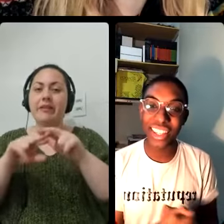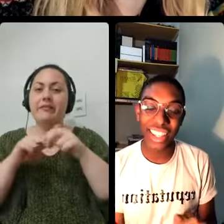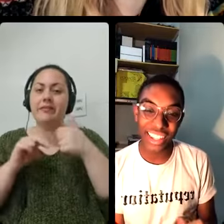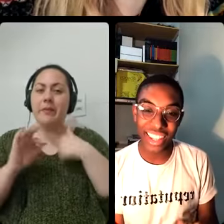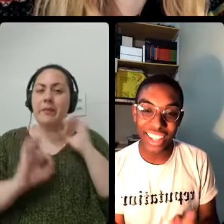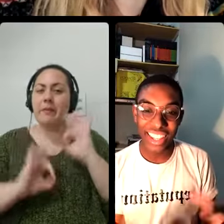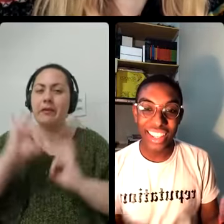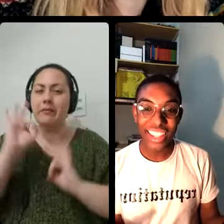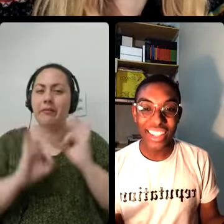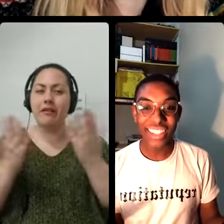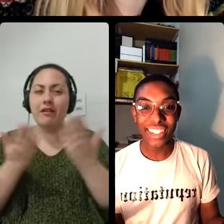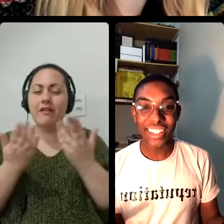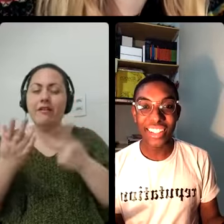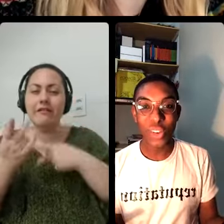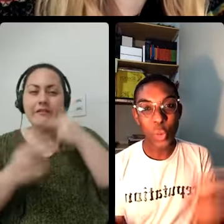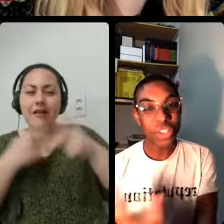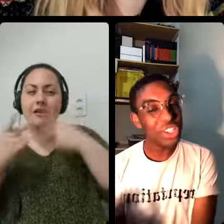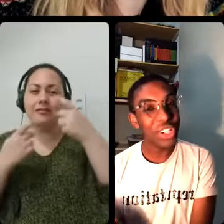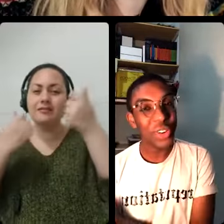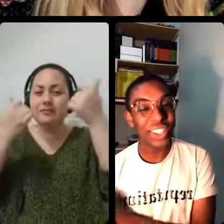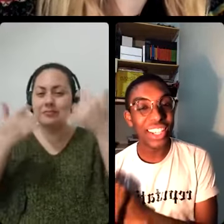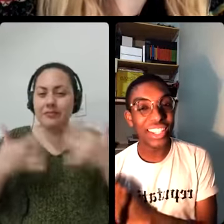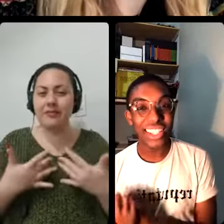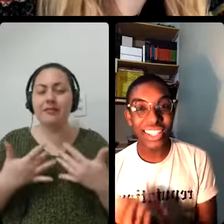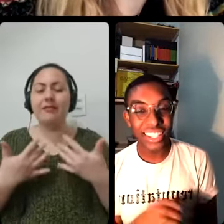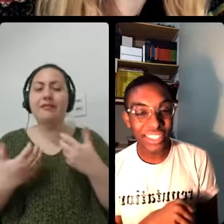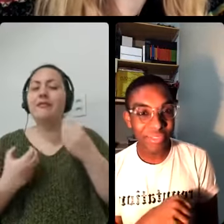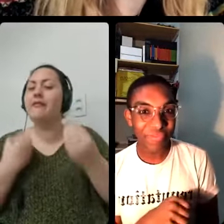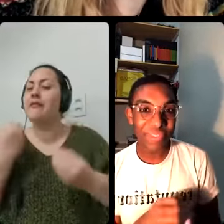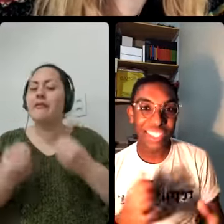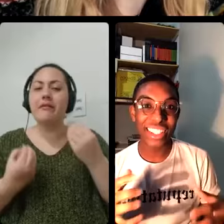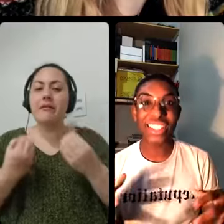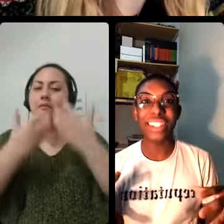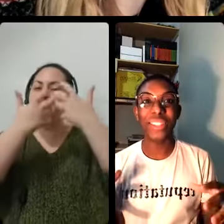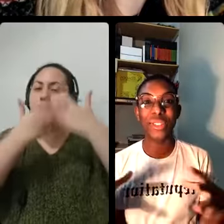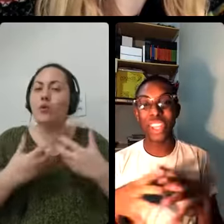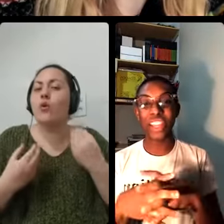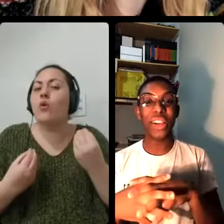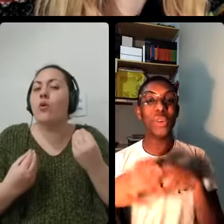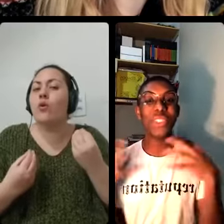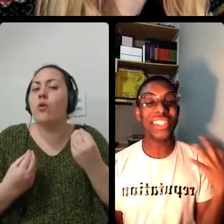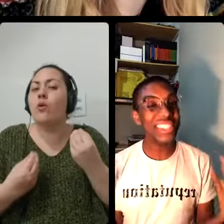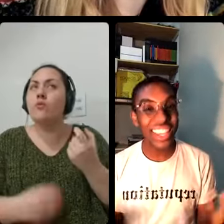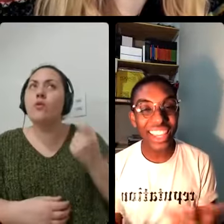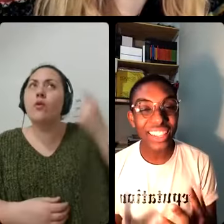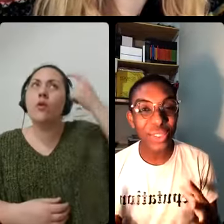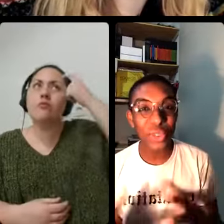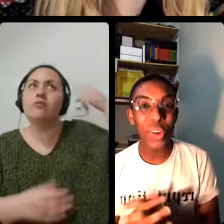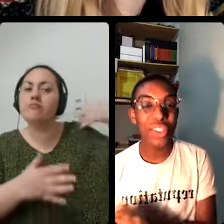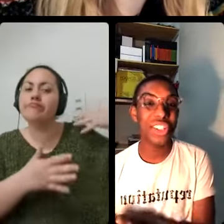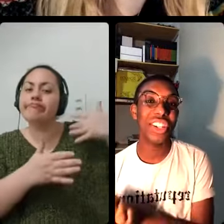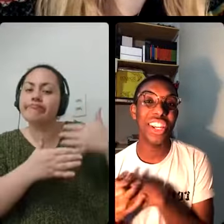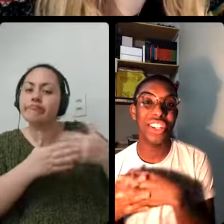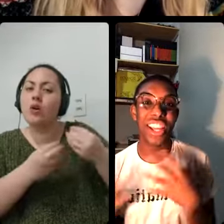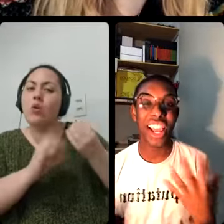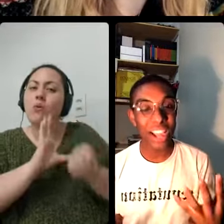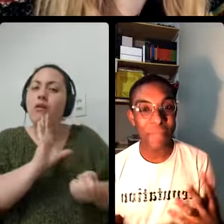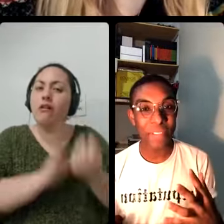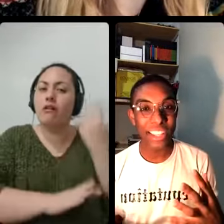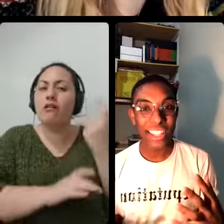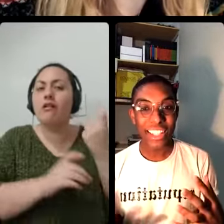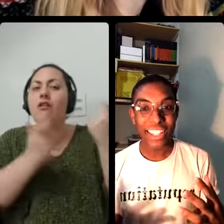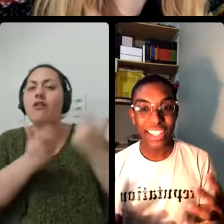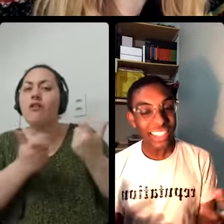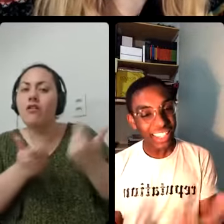poder entender, né, como a gente chegou até aqui, o que está acontecendo, aonde a gente quer